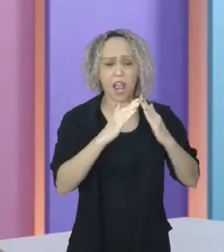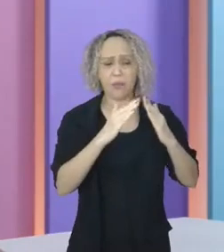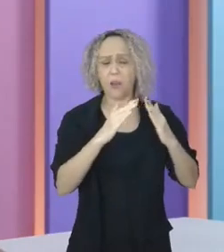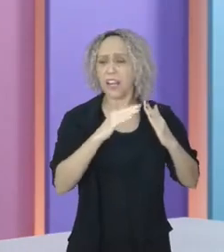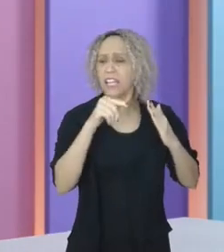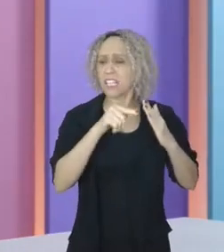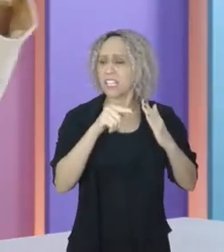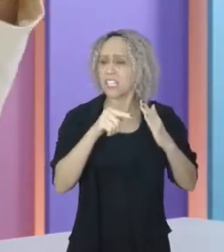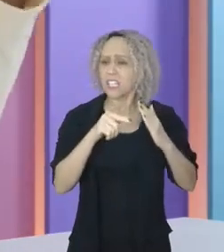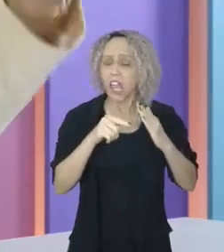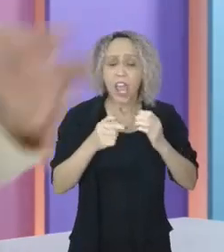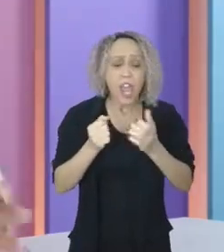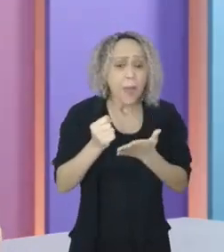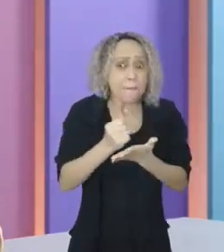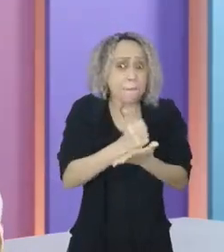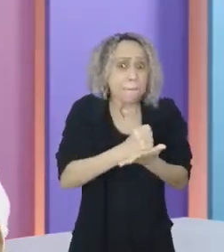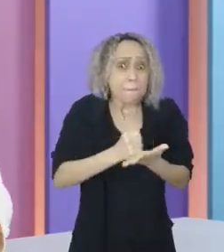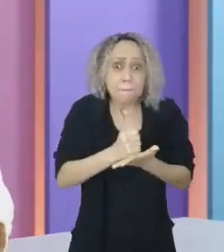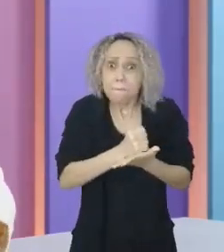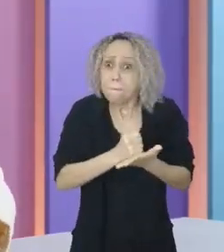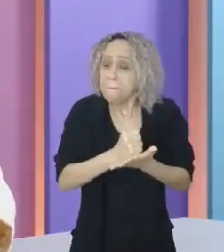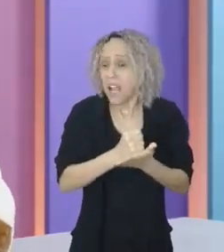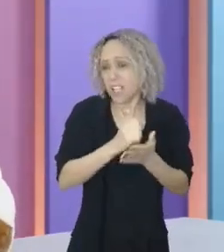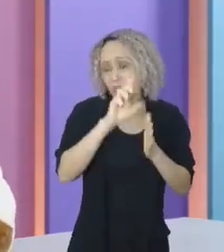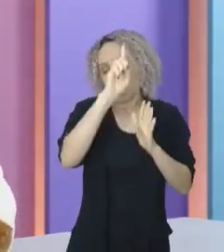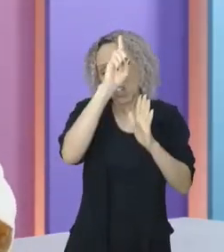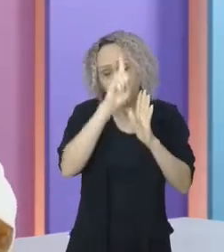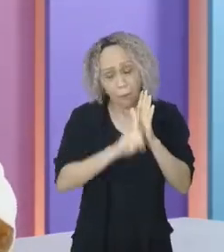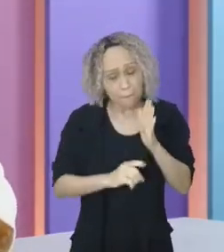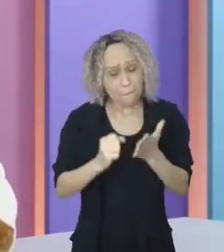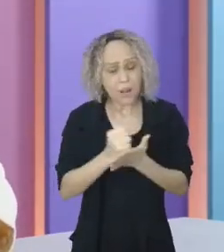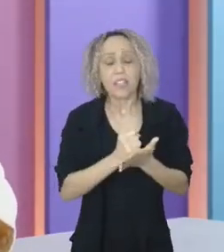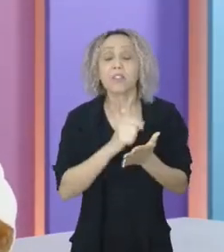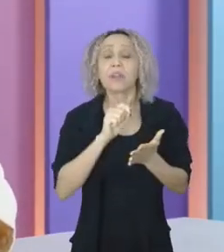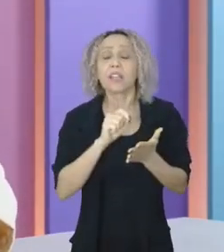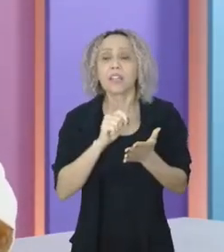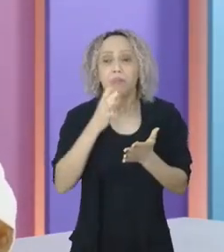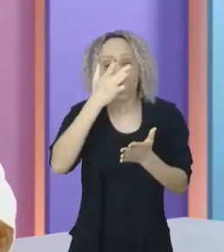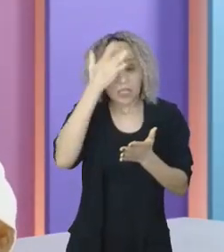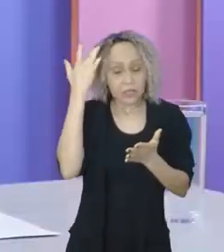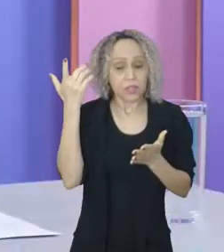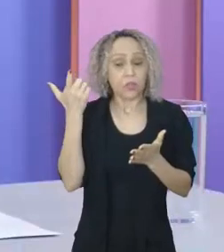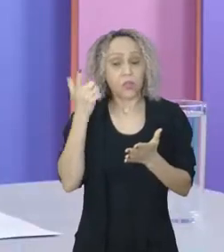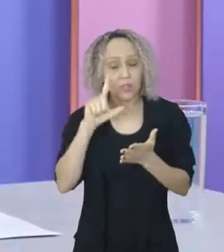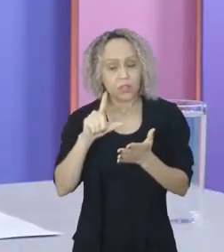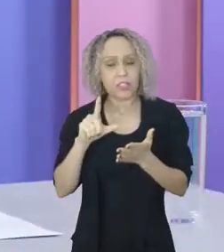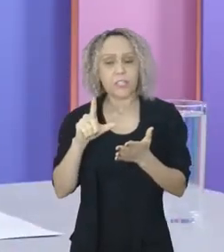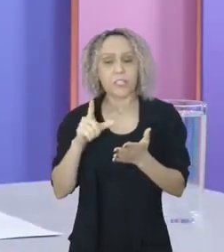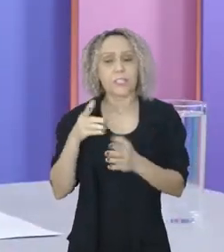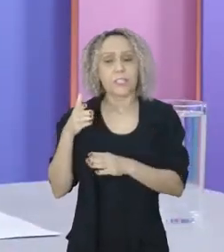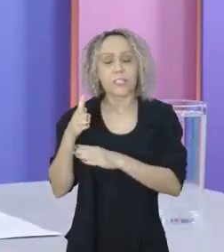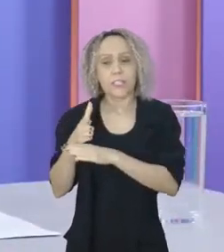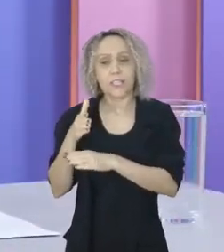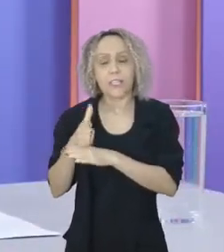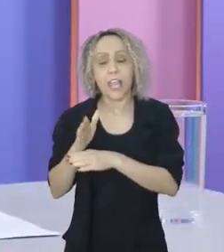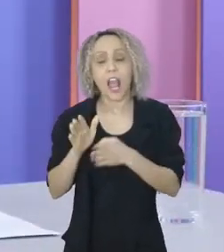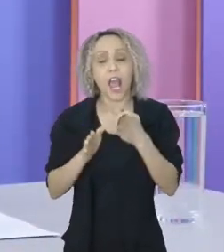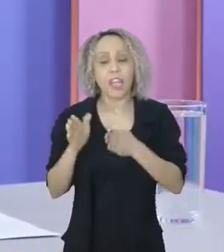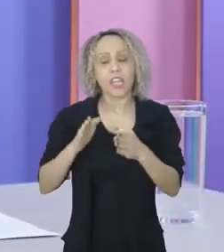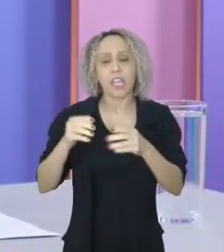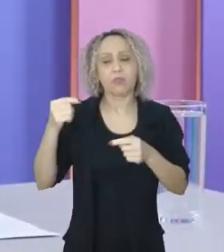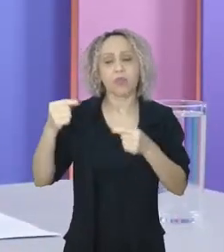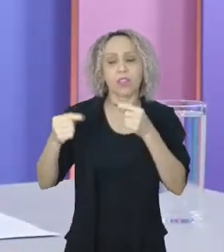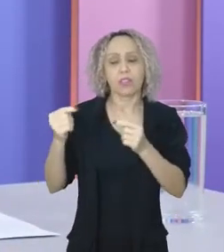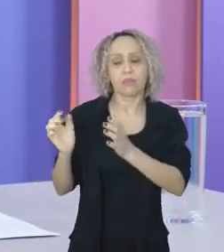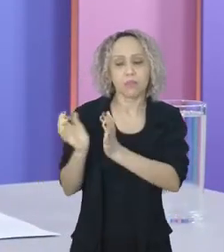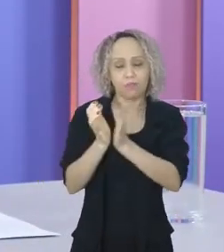estabelecer num território e poder acessar esse conjunto de políticas. Penso que o governo deva